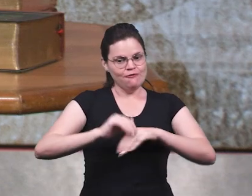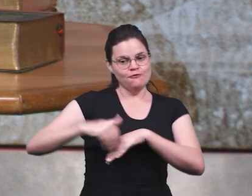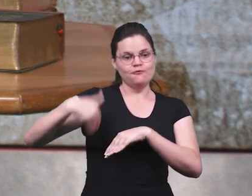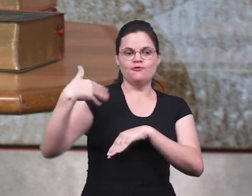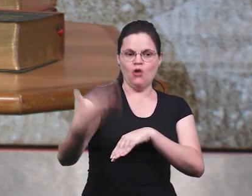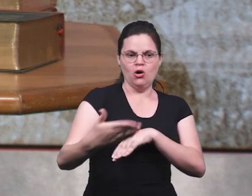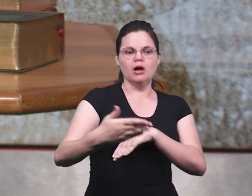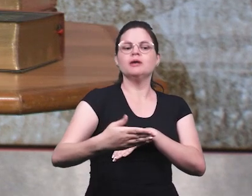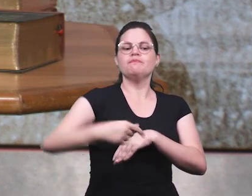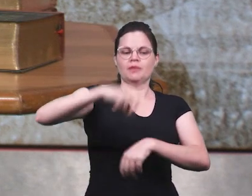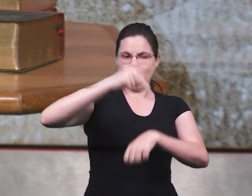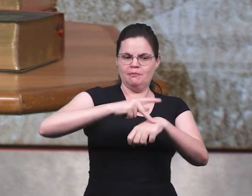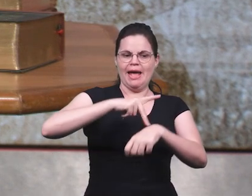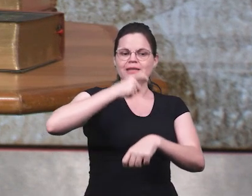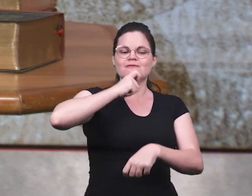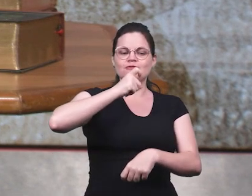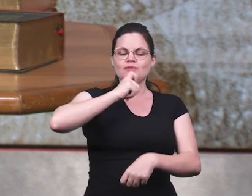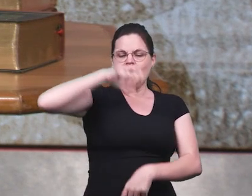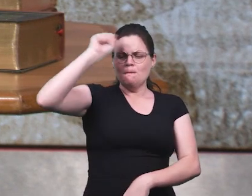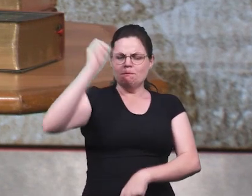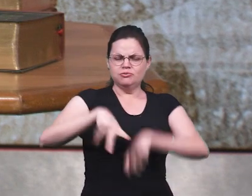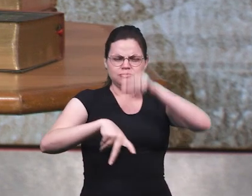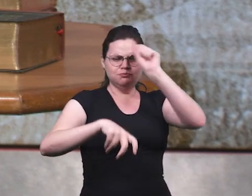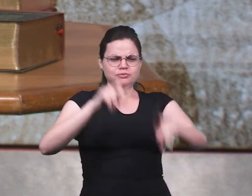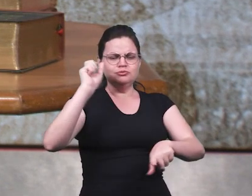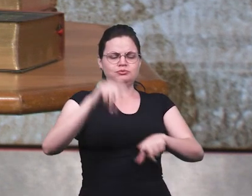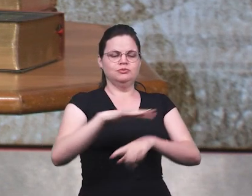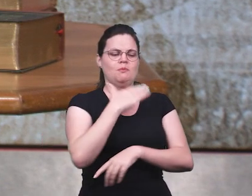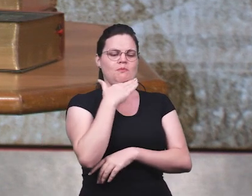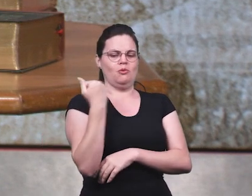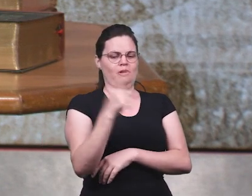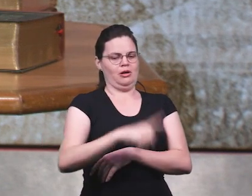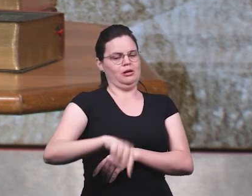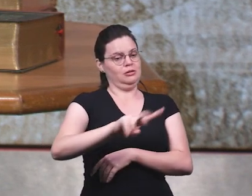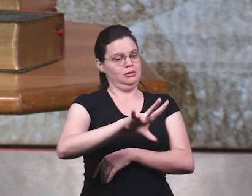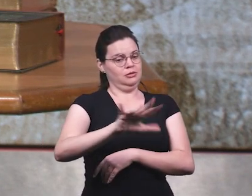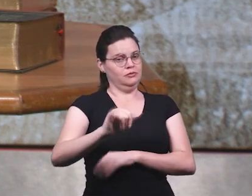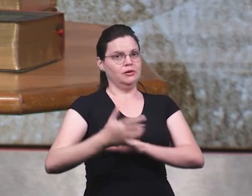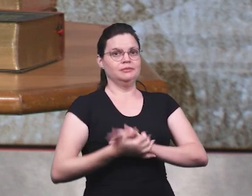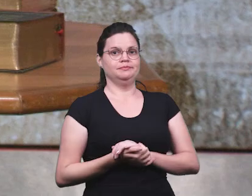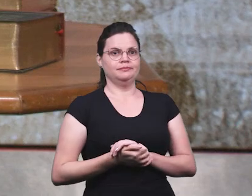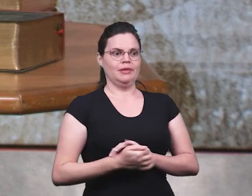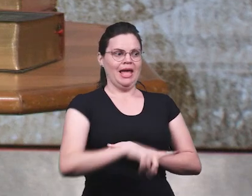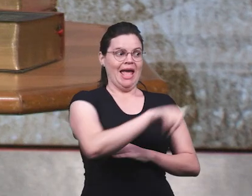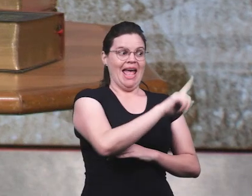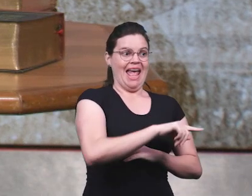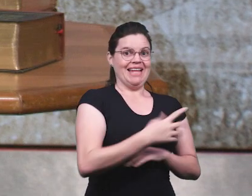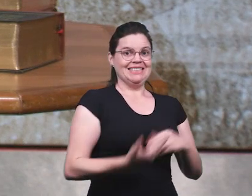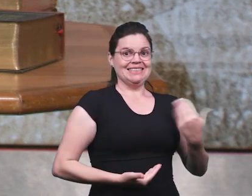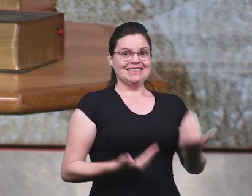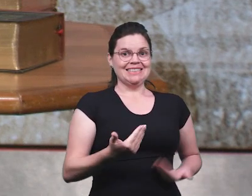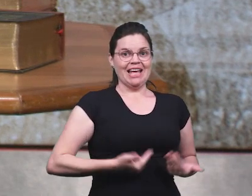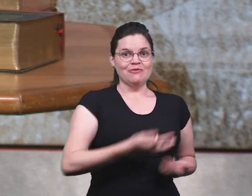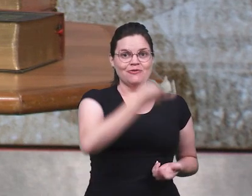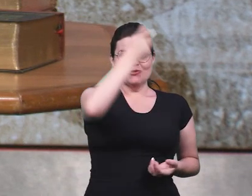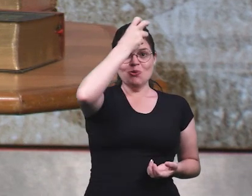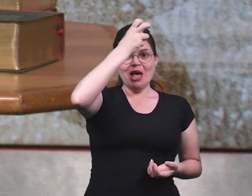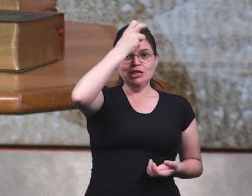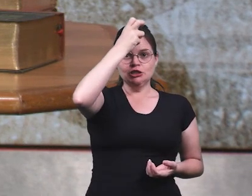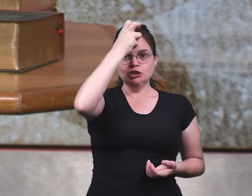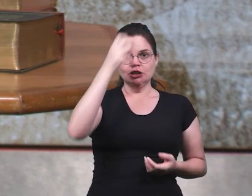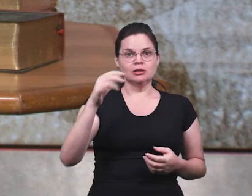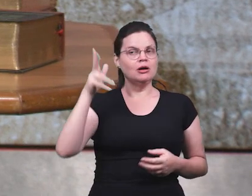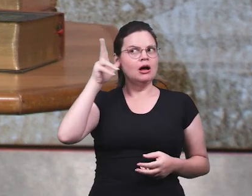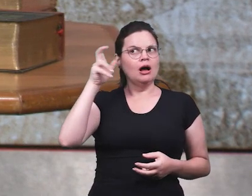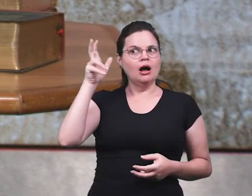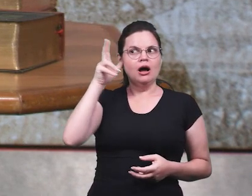a saraiva cairá sobre eles e morrerão. Quem dos servos de Faraó temia a